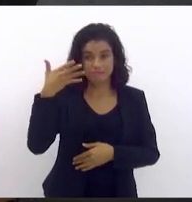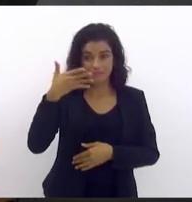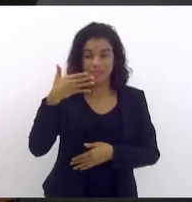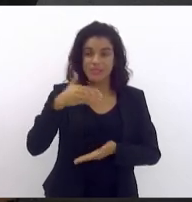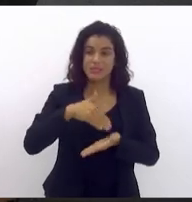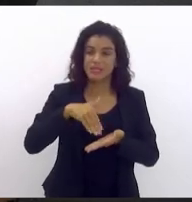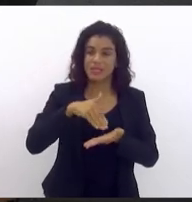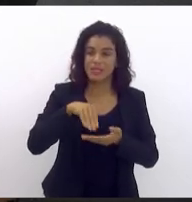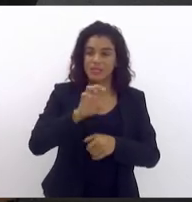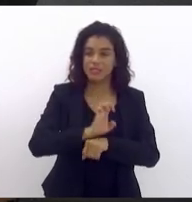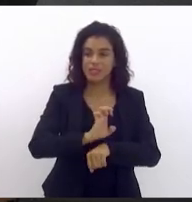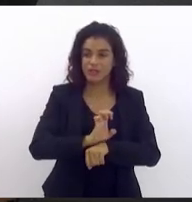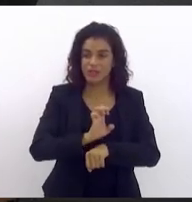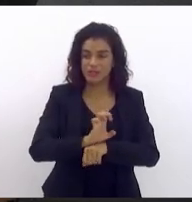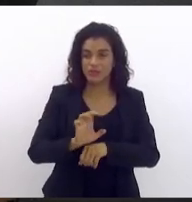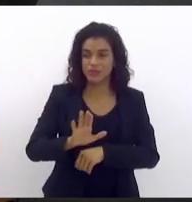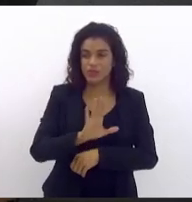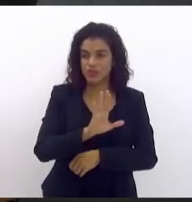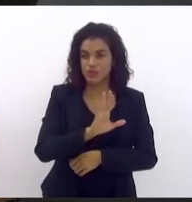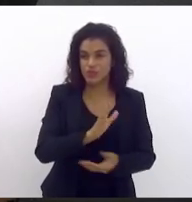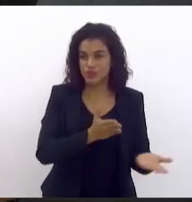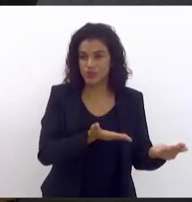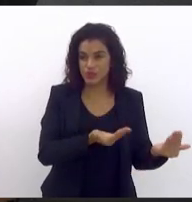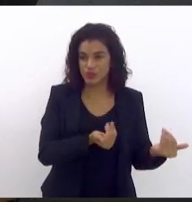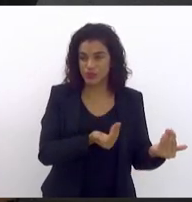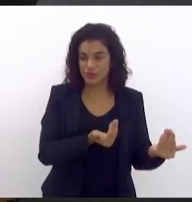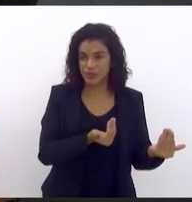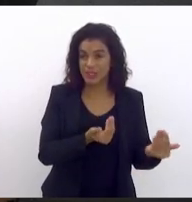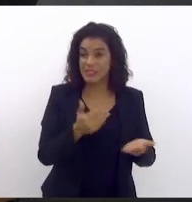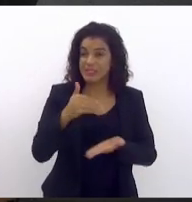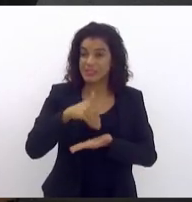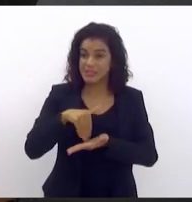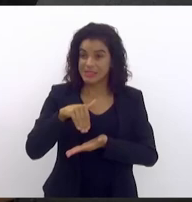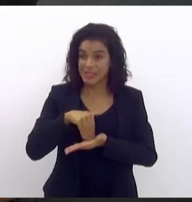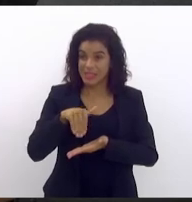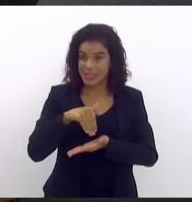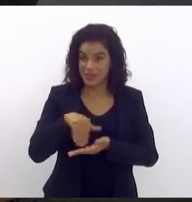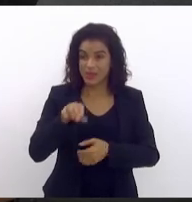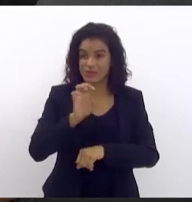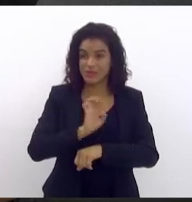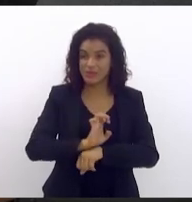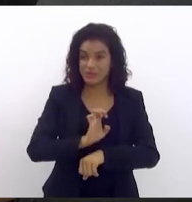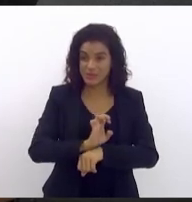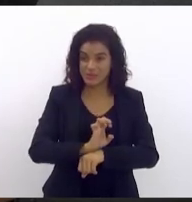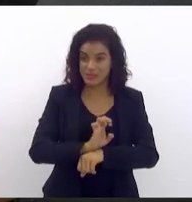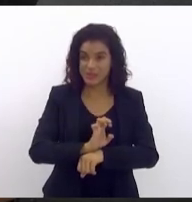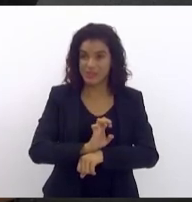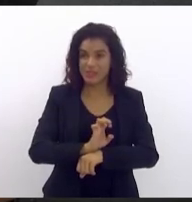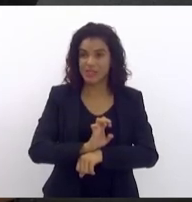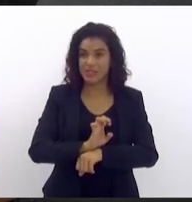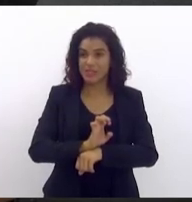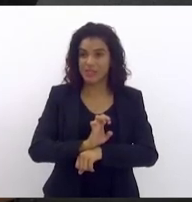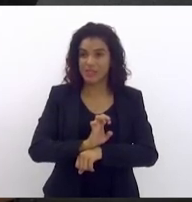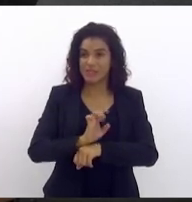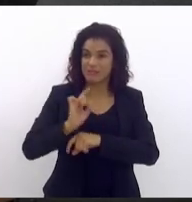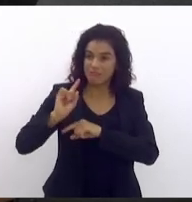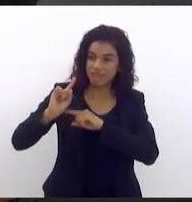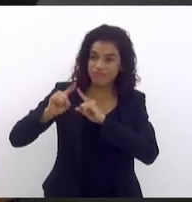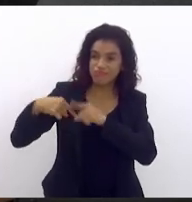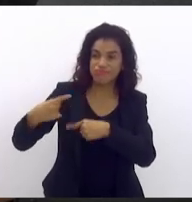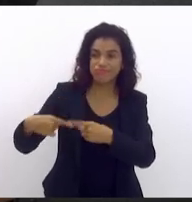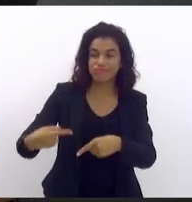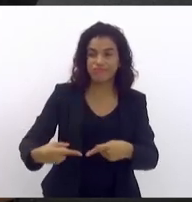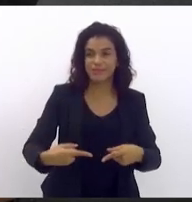secretário Estadual de juventude aliás secretário Estadual intergeracional de